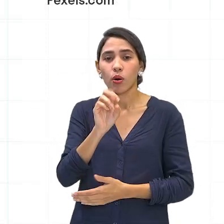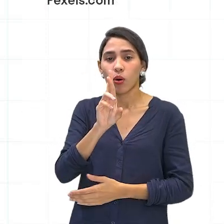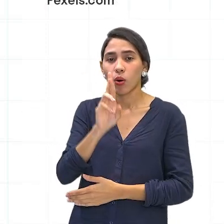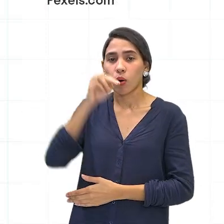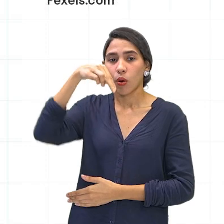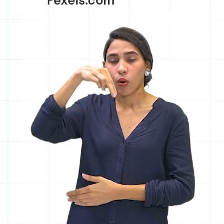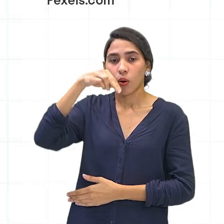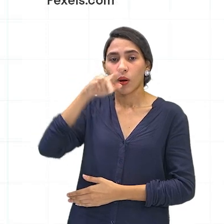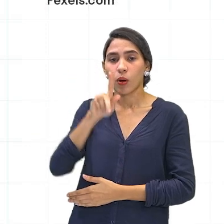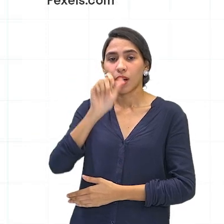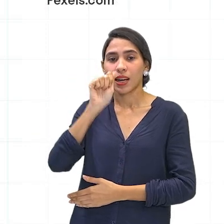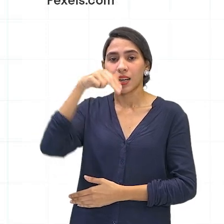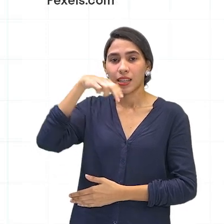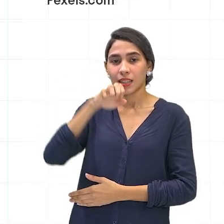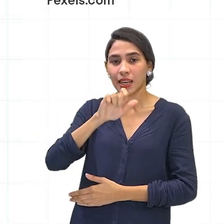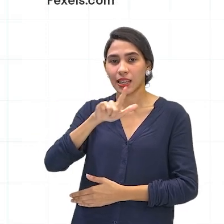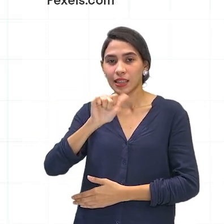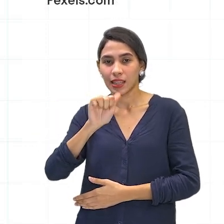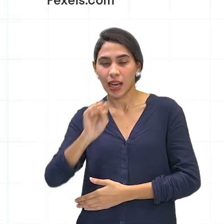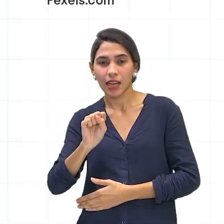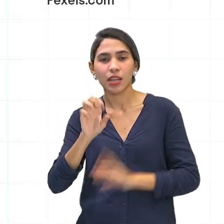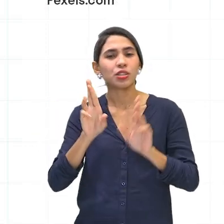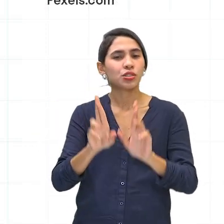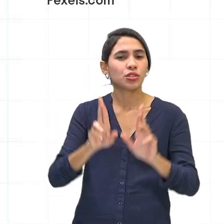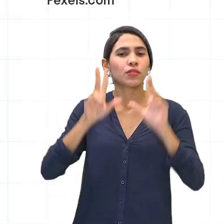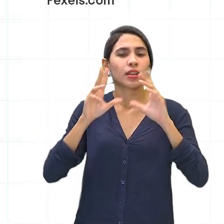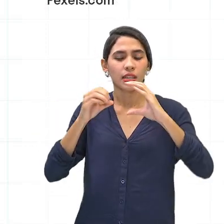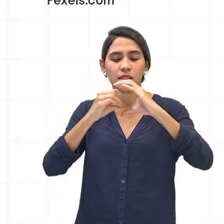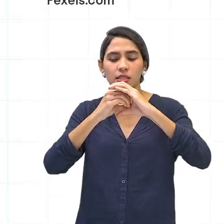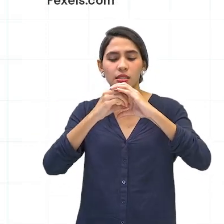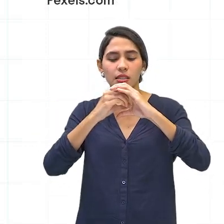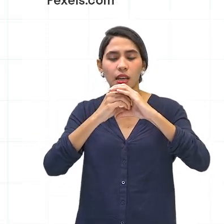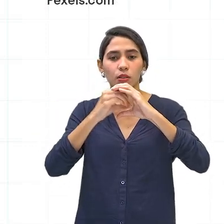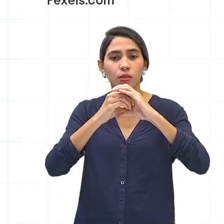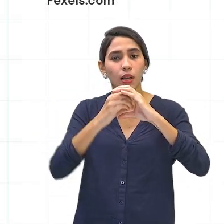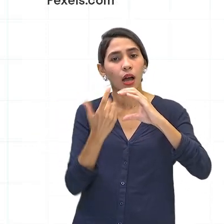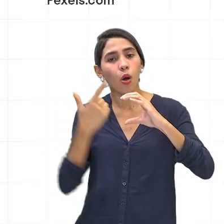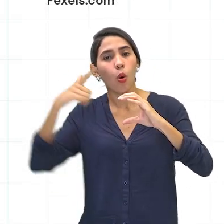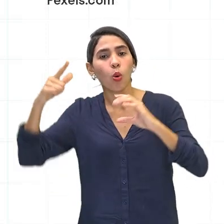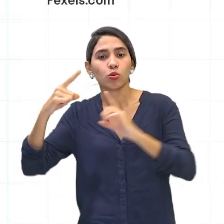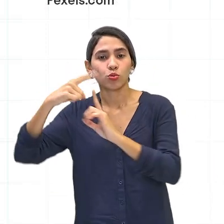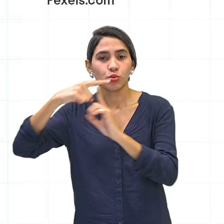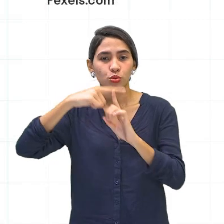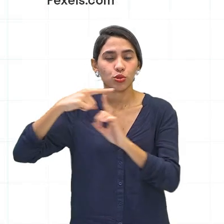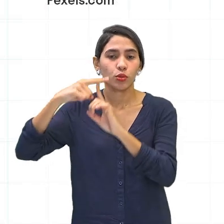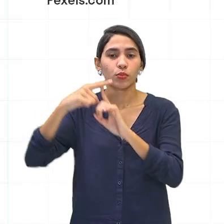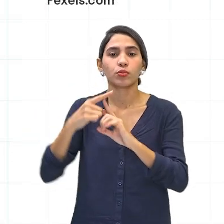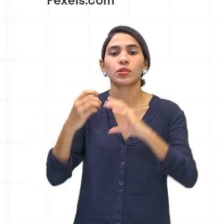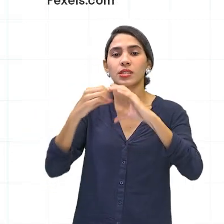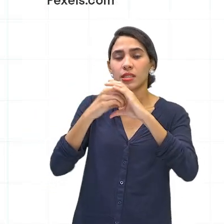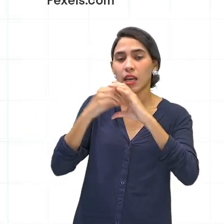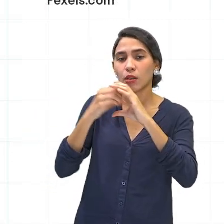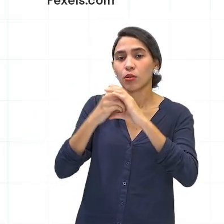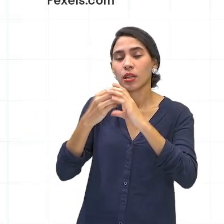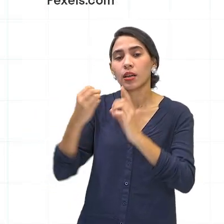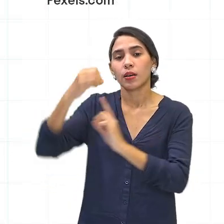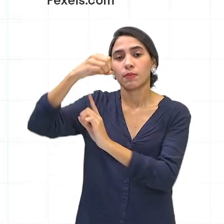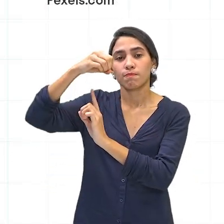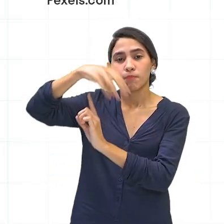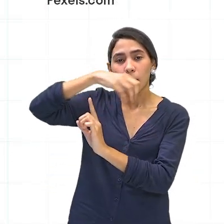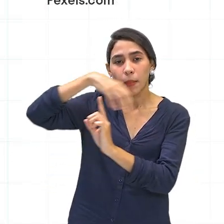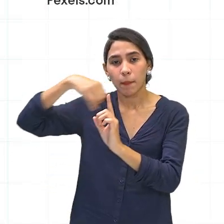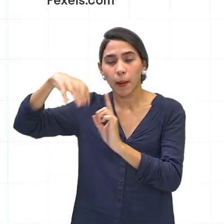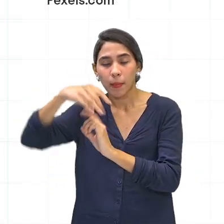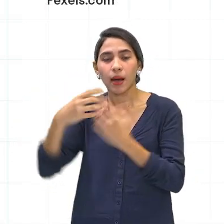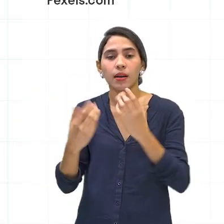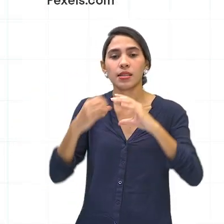suas funções específicas. E o que vai diferenciar essa célula, da célula vegetal ou da célula bacteriana, por exemplo, é